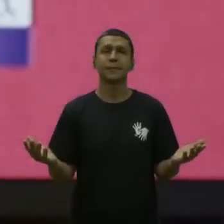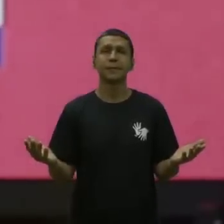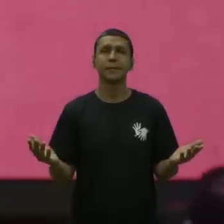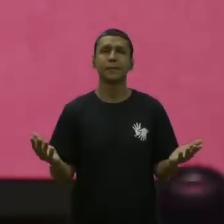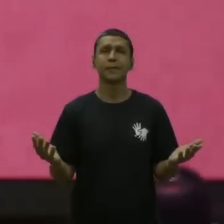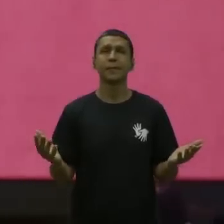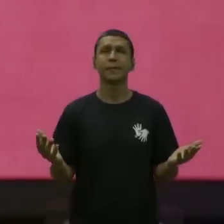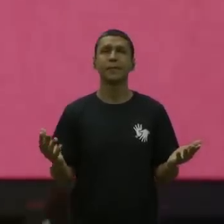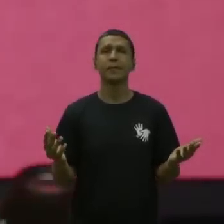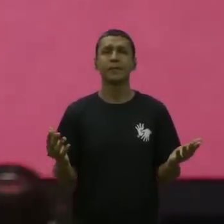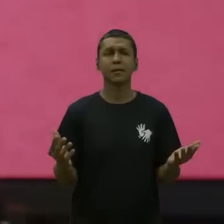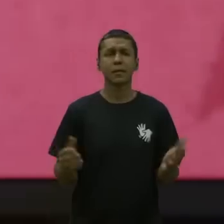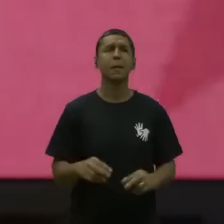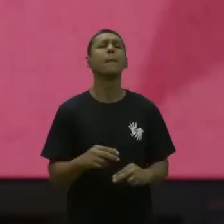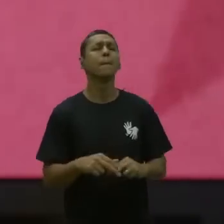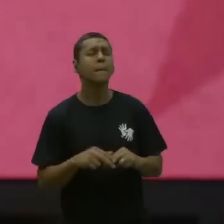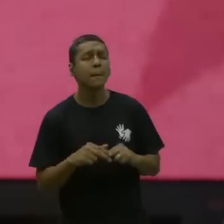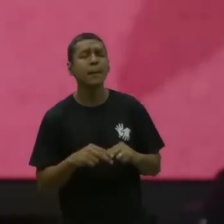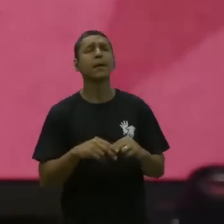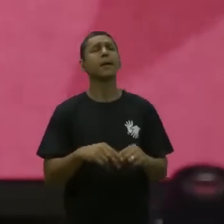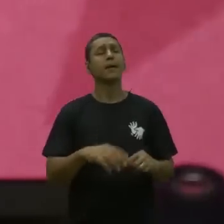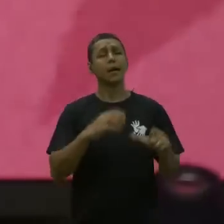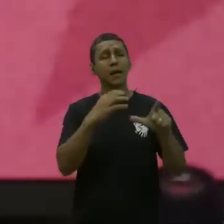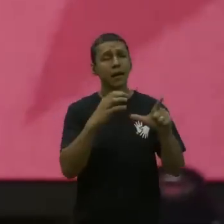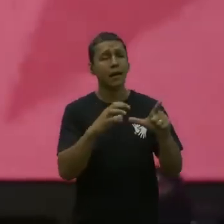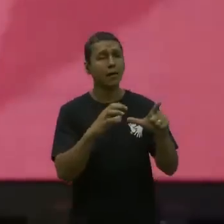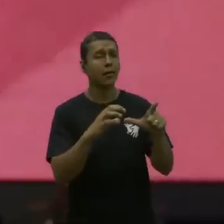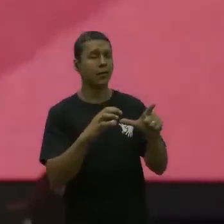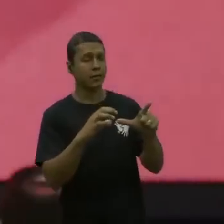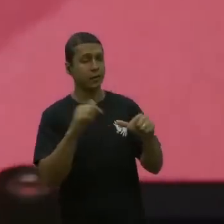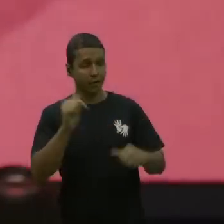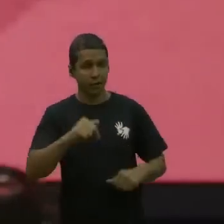Para que essa igreja existe? Para isso.